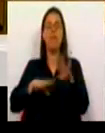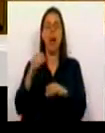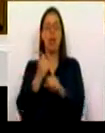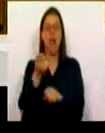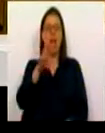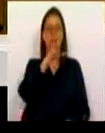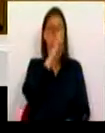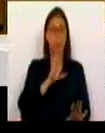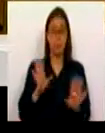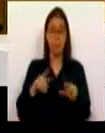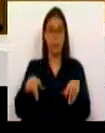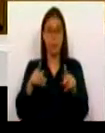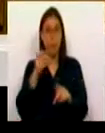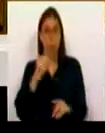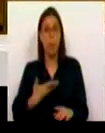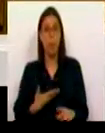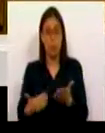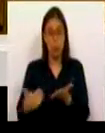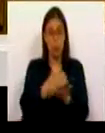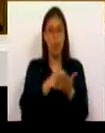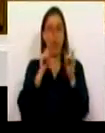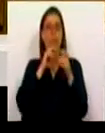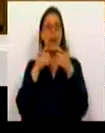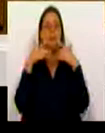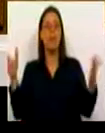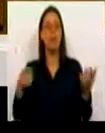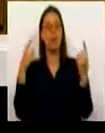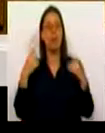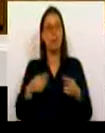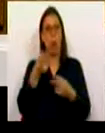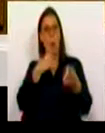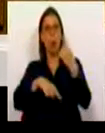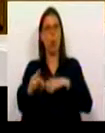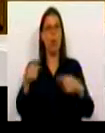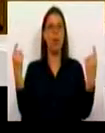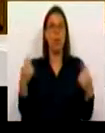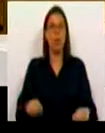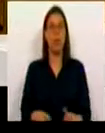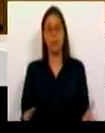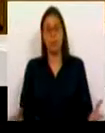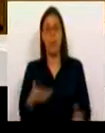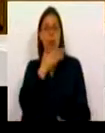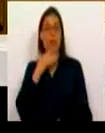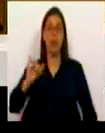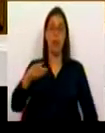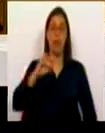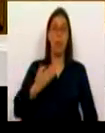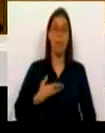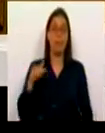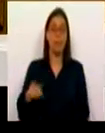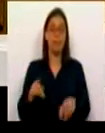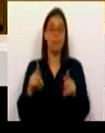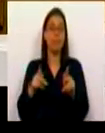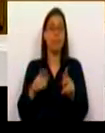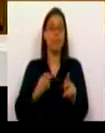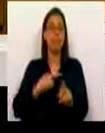este método do PSD, que é os dados servem para tudo, basta pô-los de pernas para o ar quando faz jeito ao PSD, é um